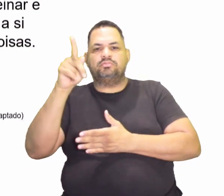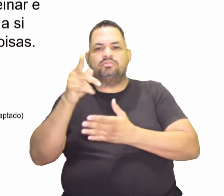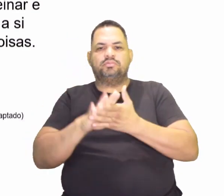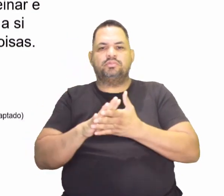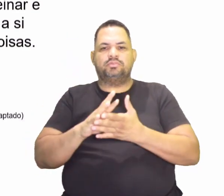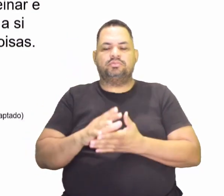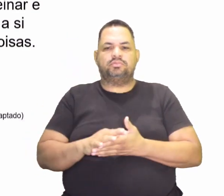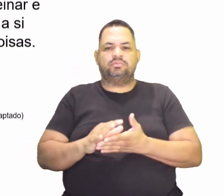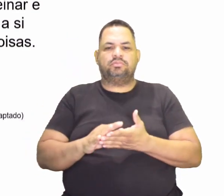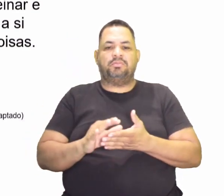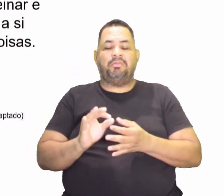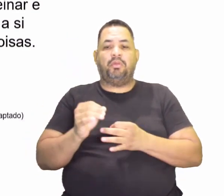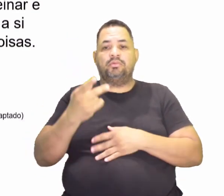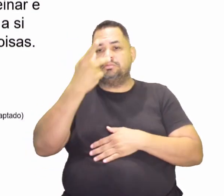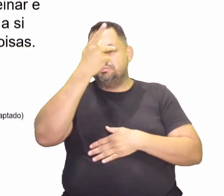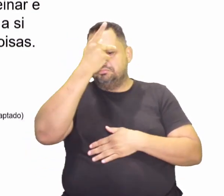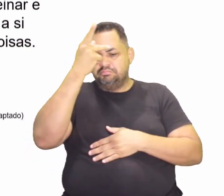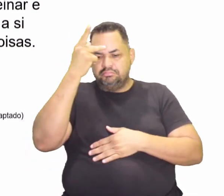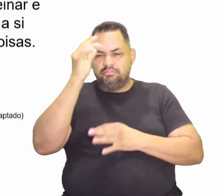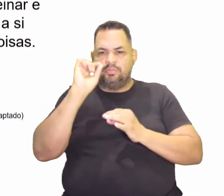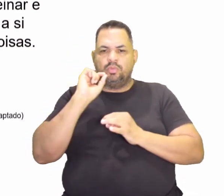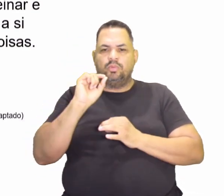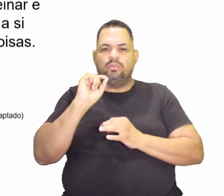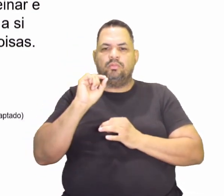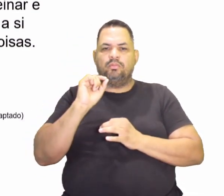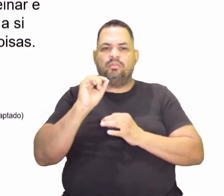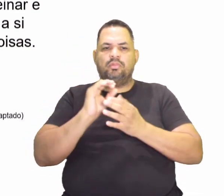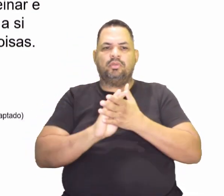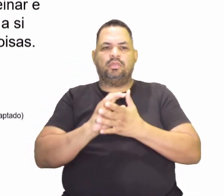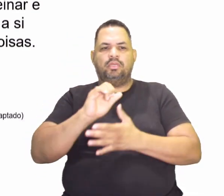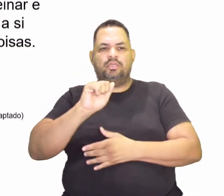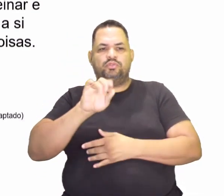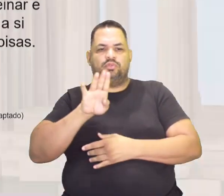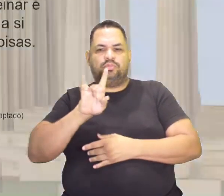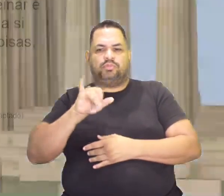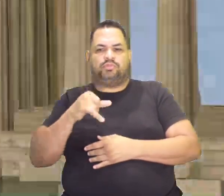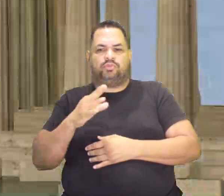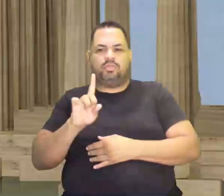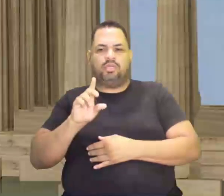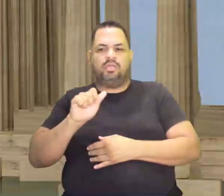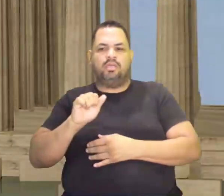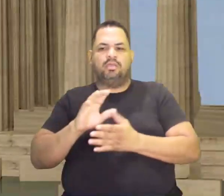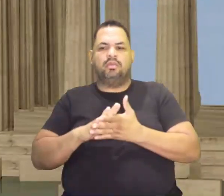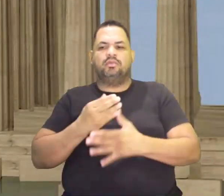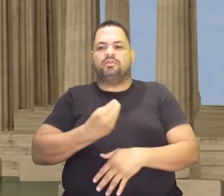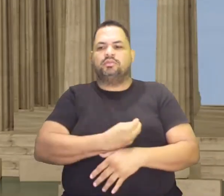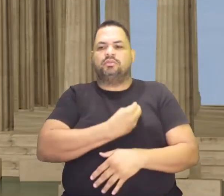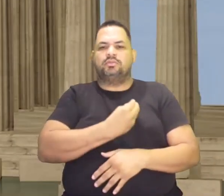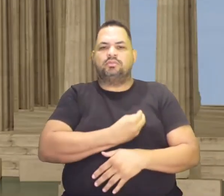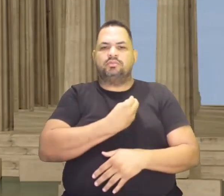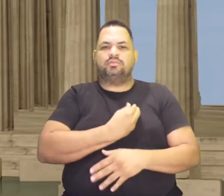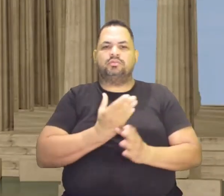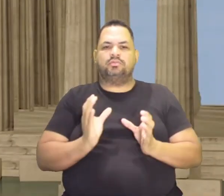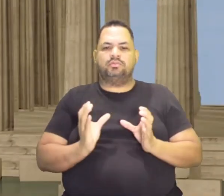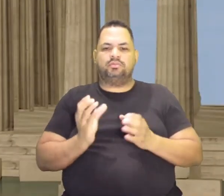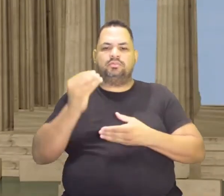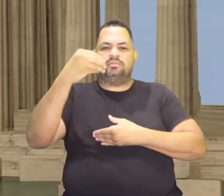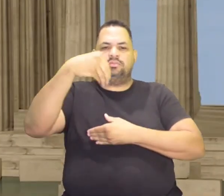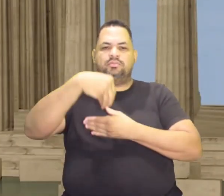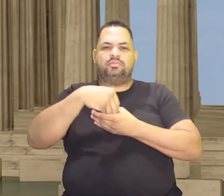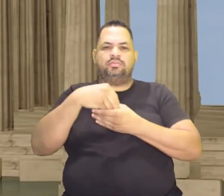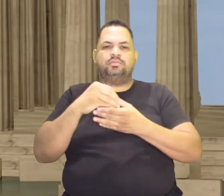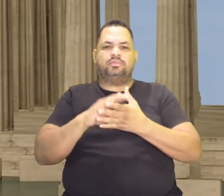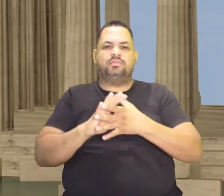humano. Que seria, o que é subjugar as outras formas de vida dentro da situação?